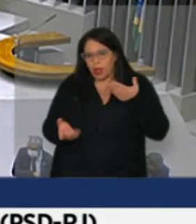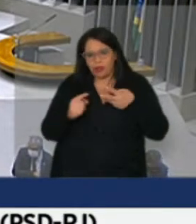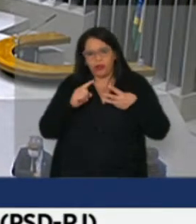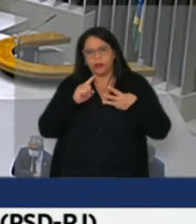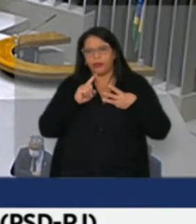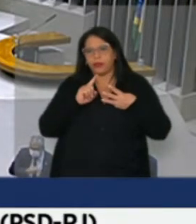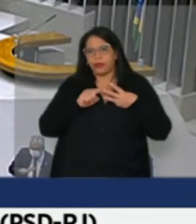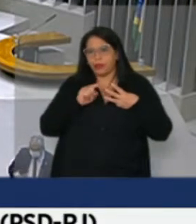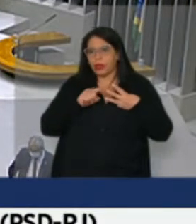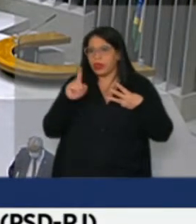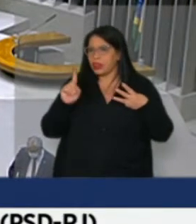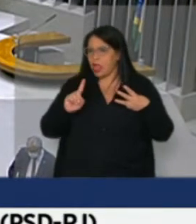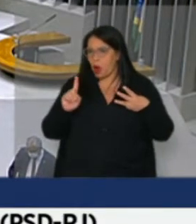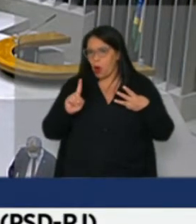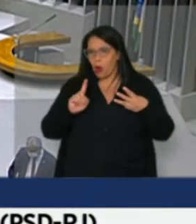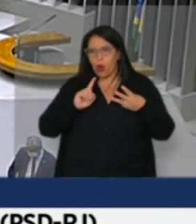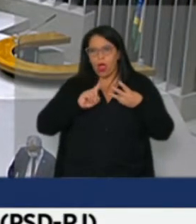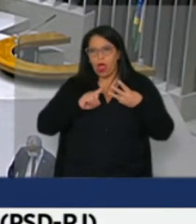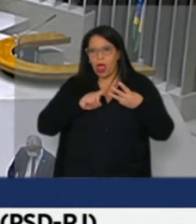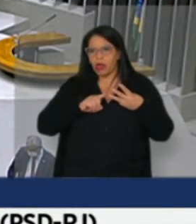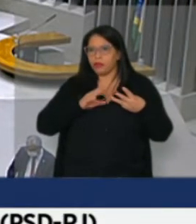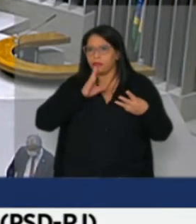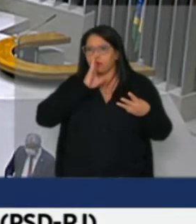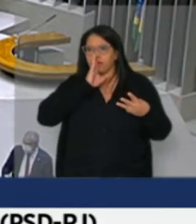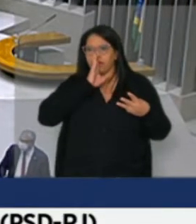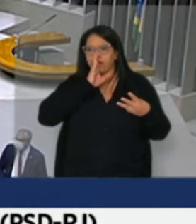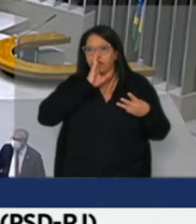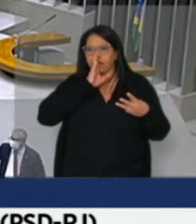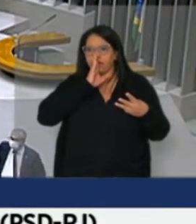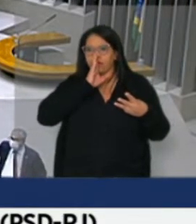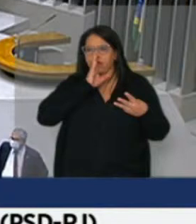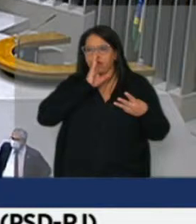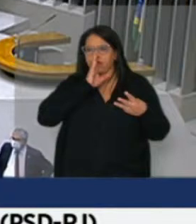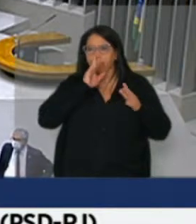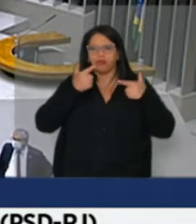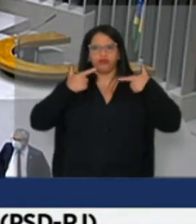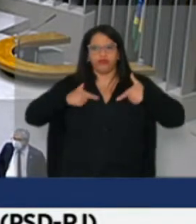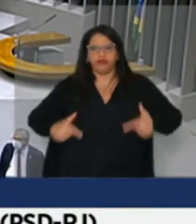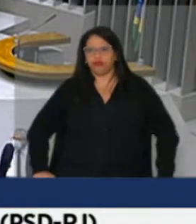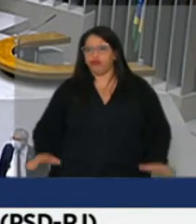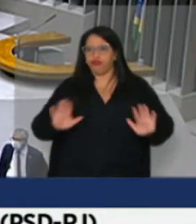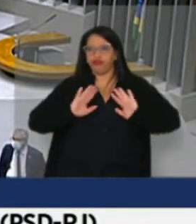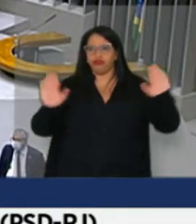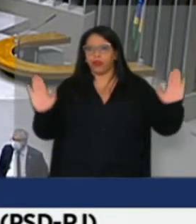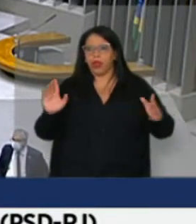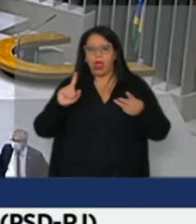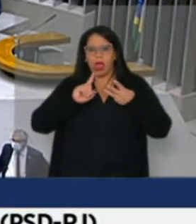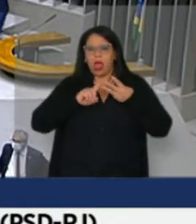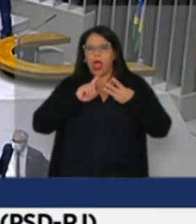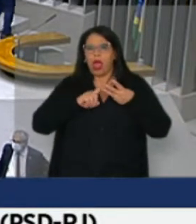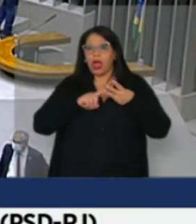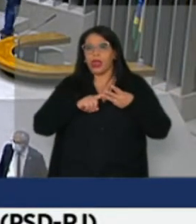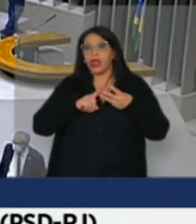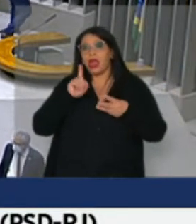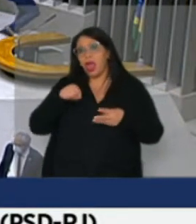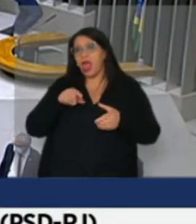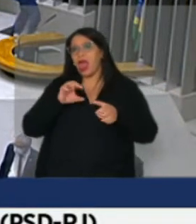o voto não e também o voto abstenção. Lembrando que o voto abstenção conta para o efeito do quórum de deliberação.